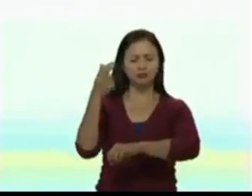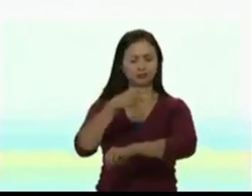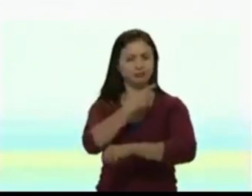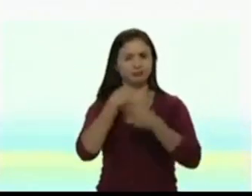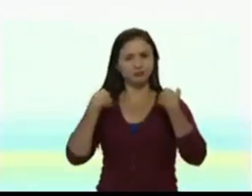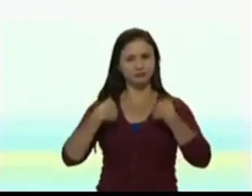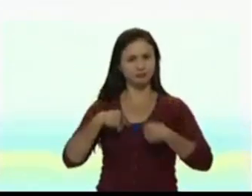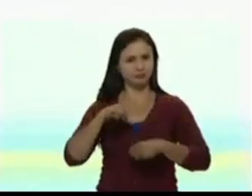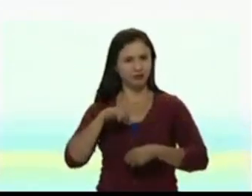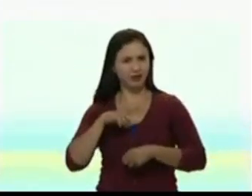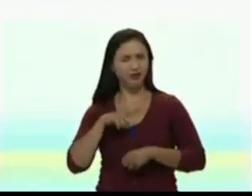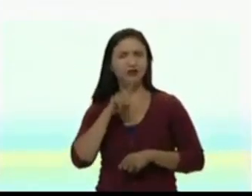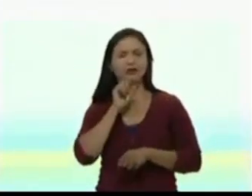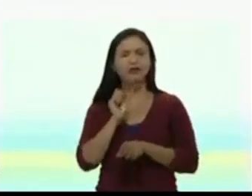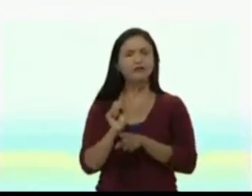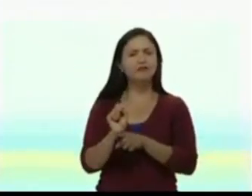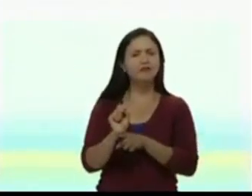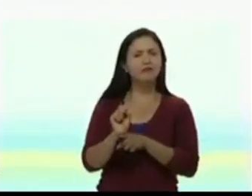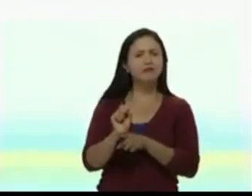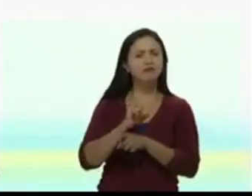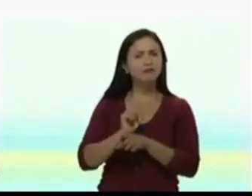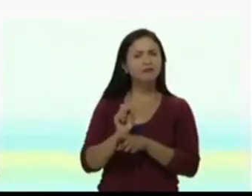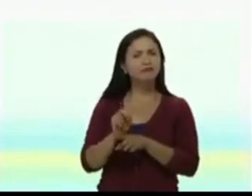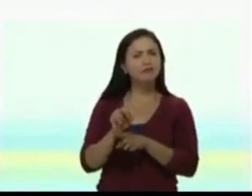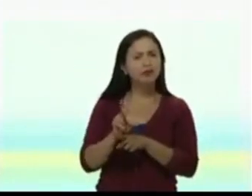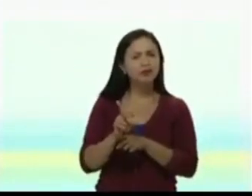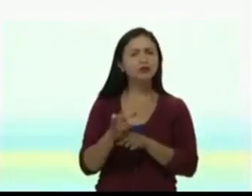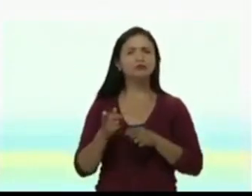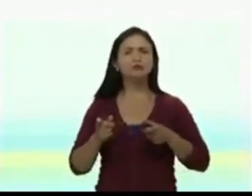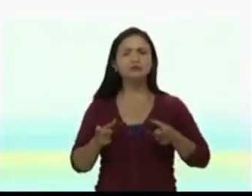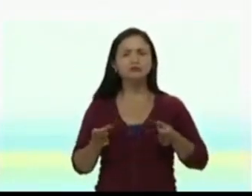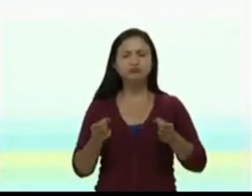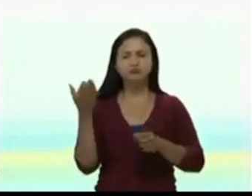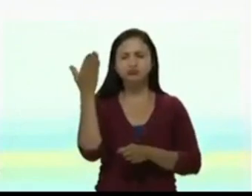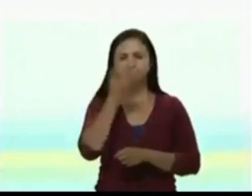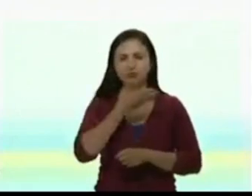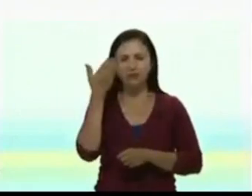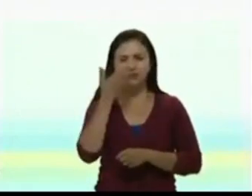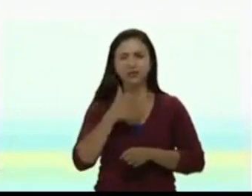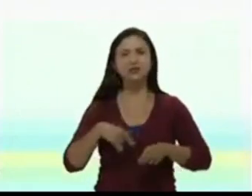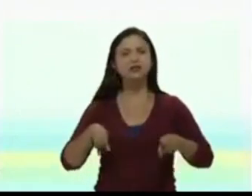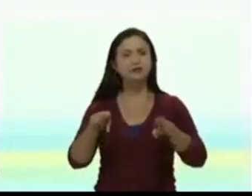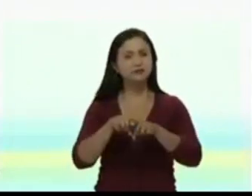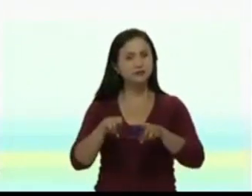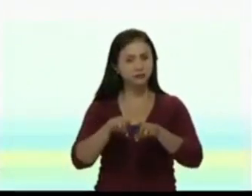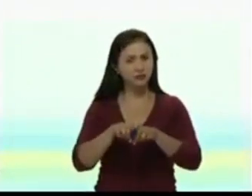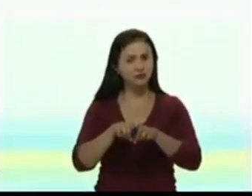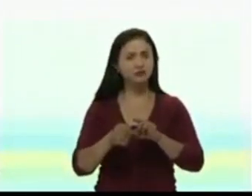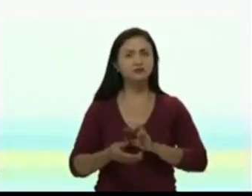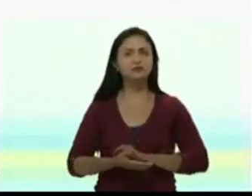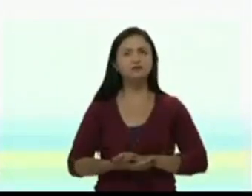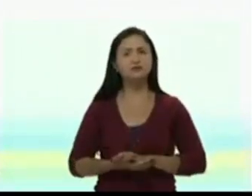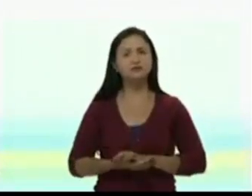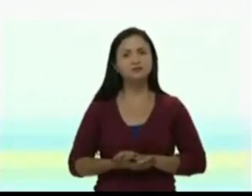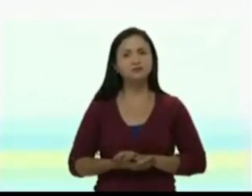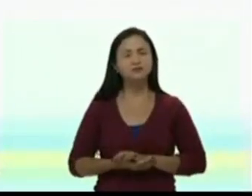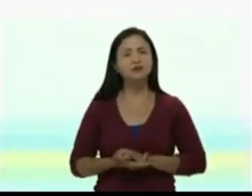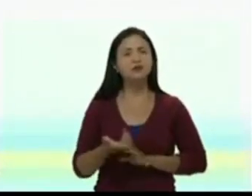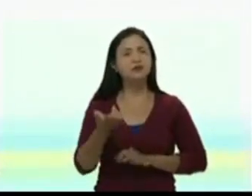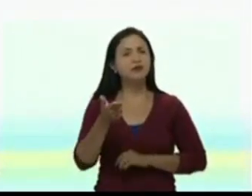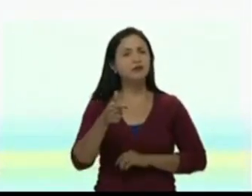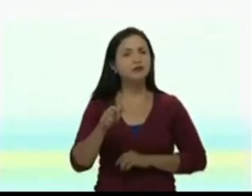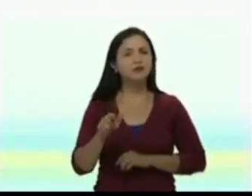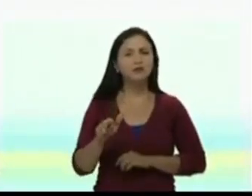vírus e bactérias, como por exemplo o vírus Epstein-Barr e essa bactéria Helicobacter pylori.